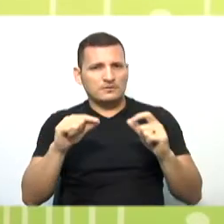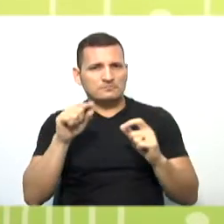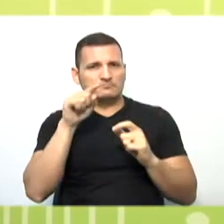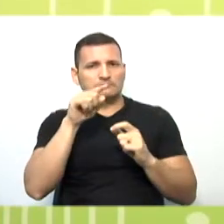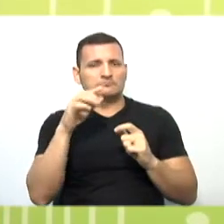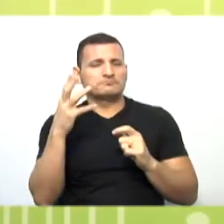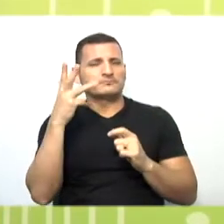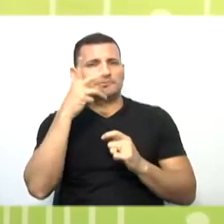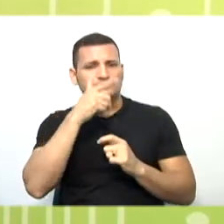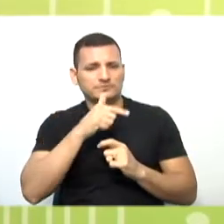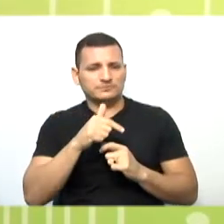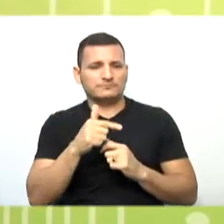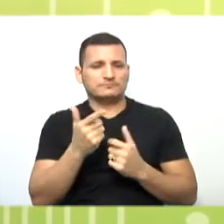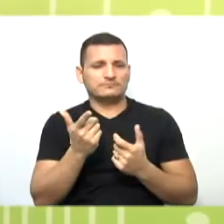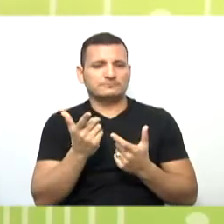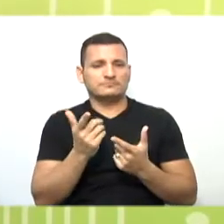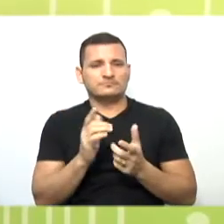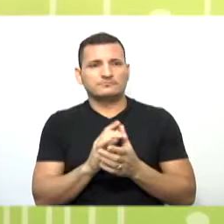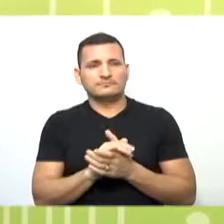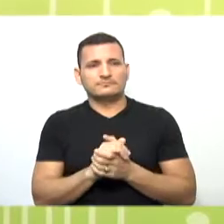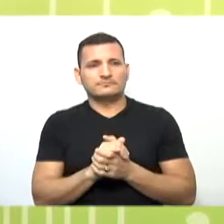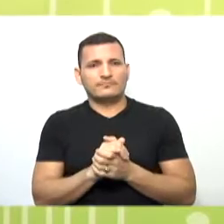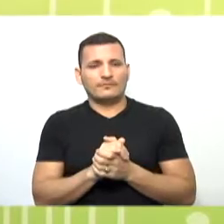bem bonito, bem...